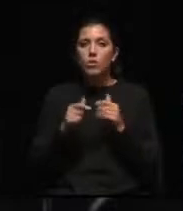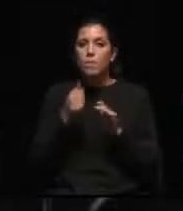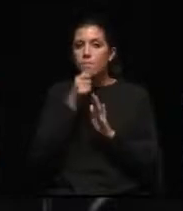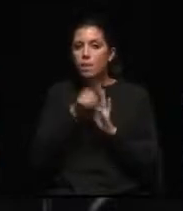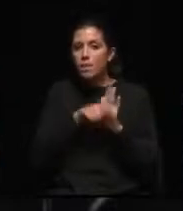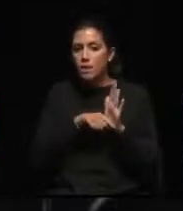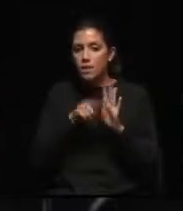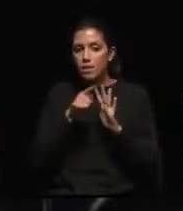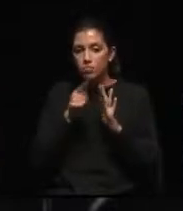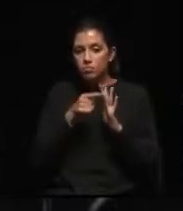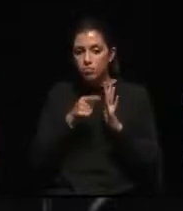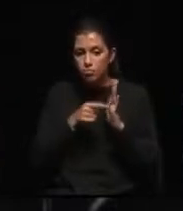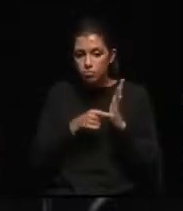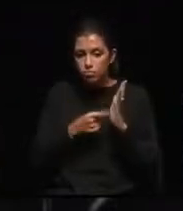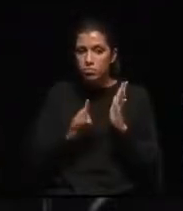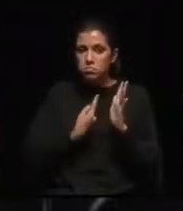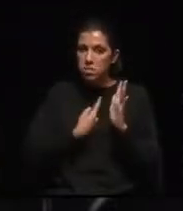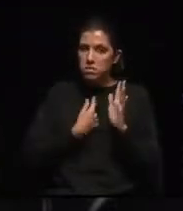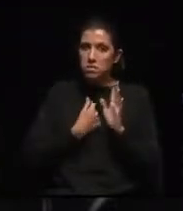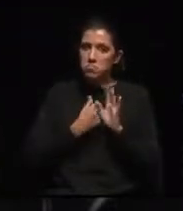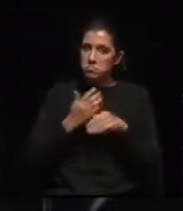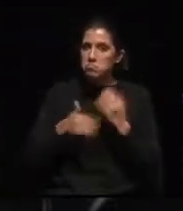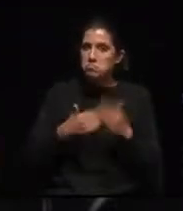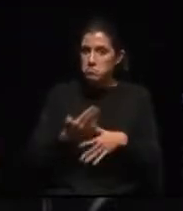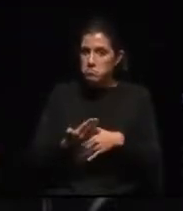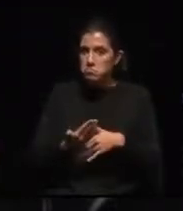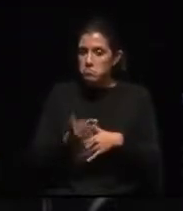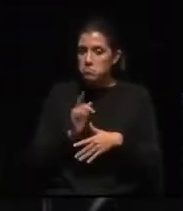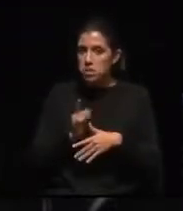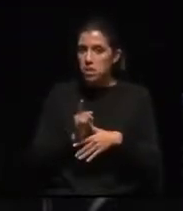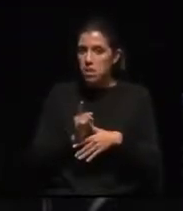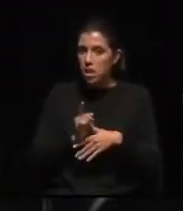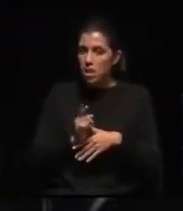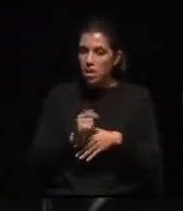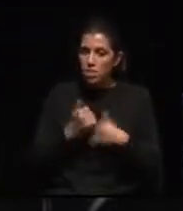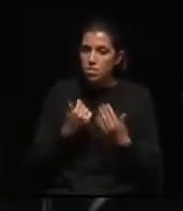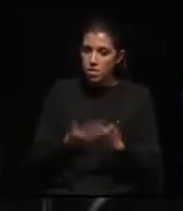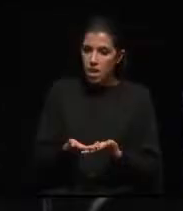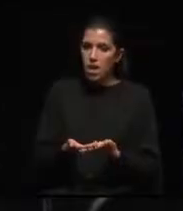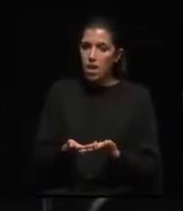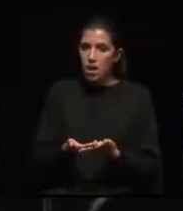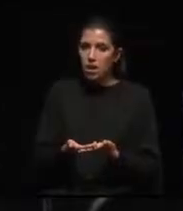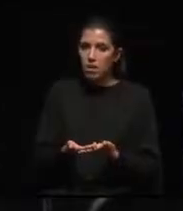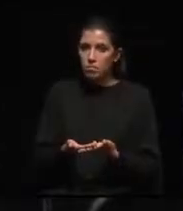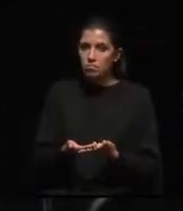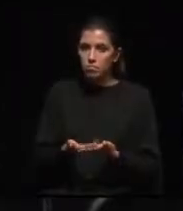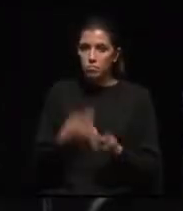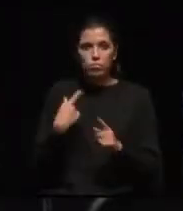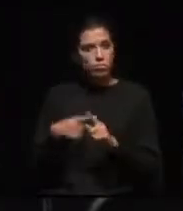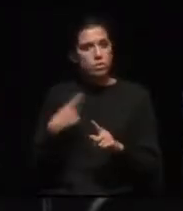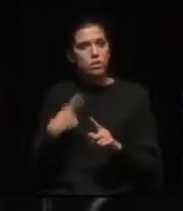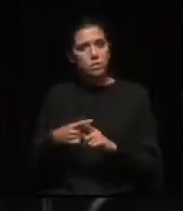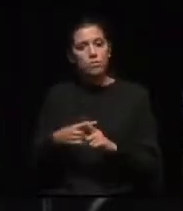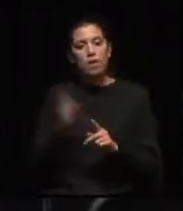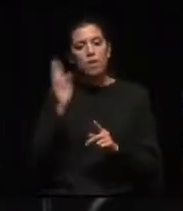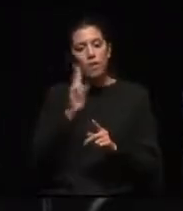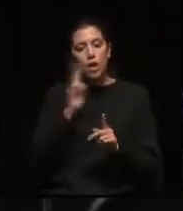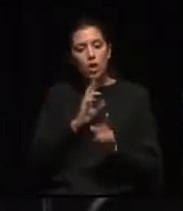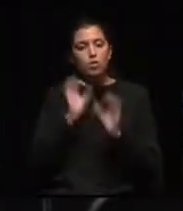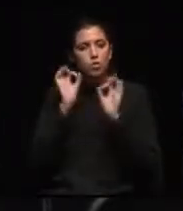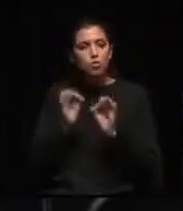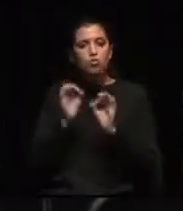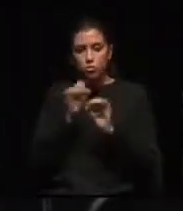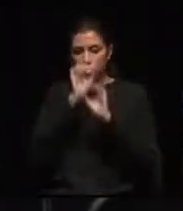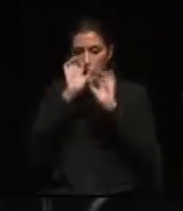de medidas que podem e devem ser implementadas e que representarão um contributo inegável para a valorização e preservação